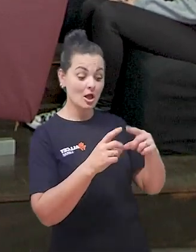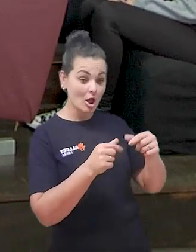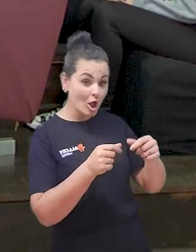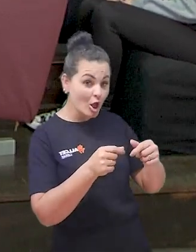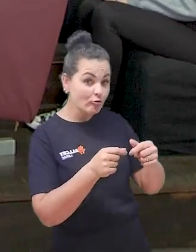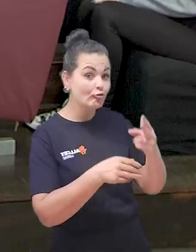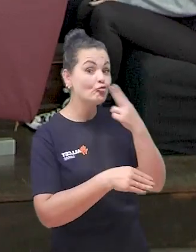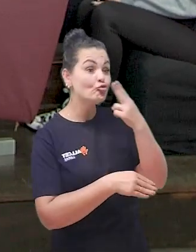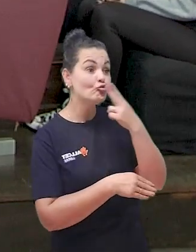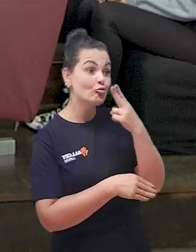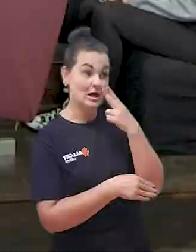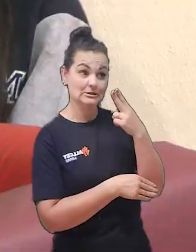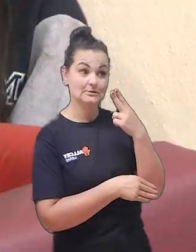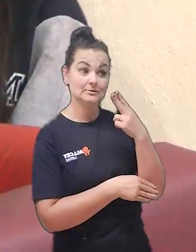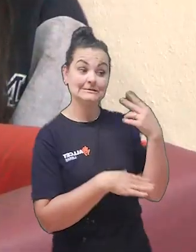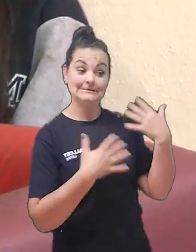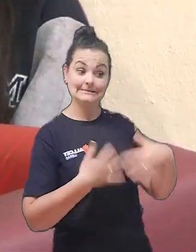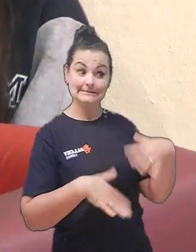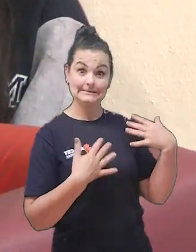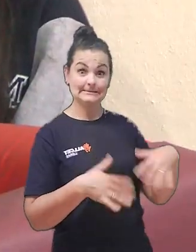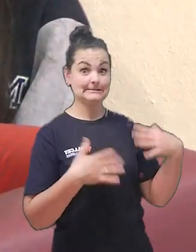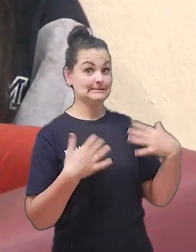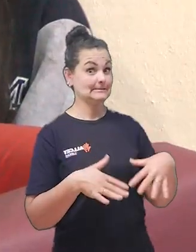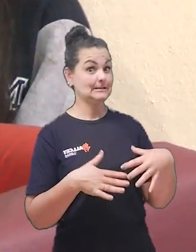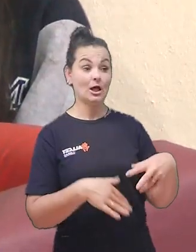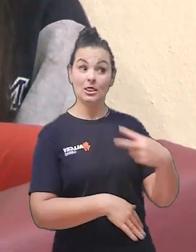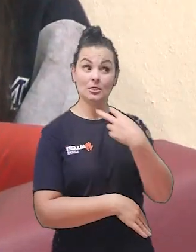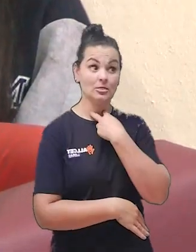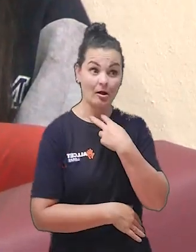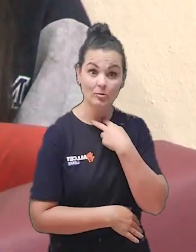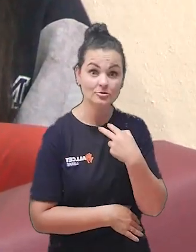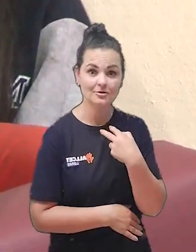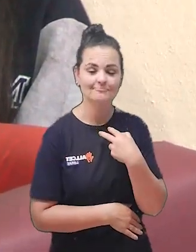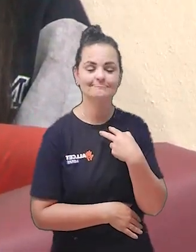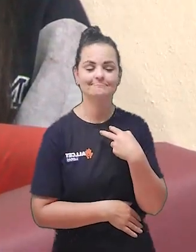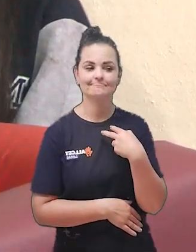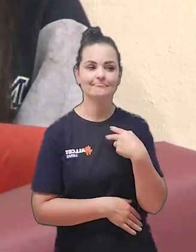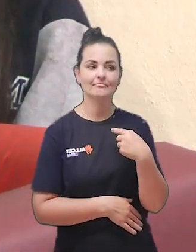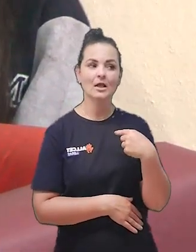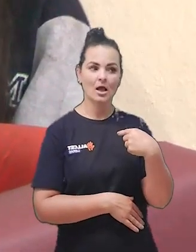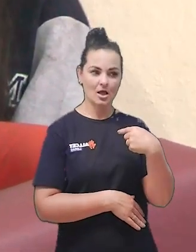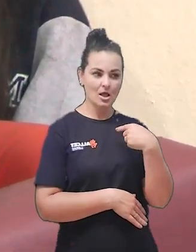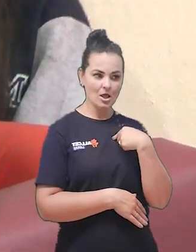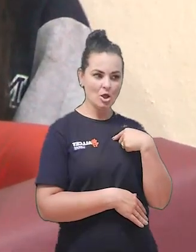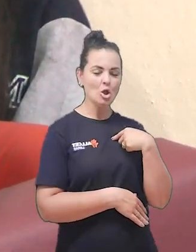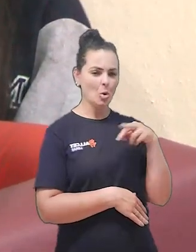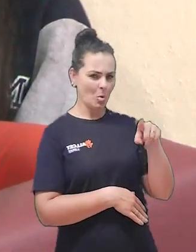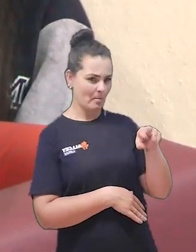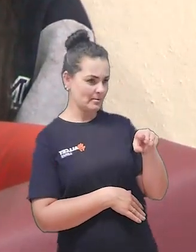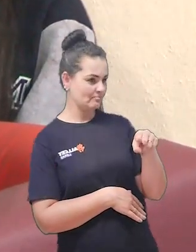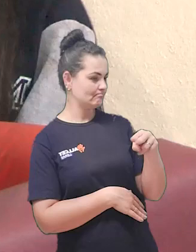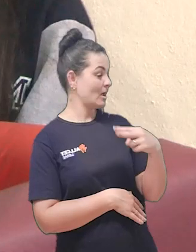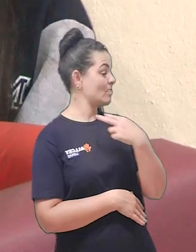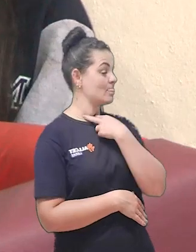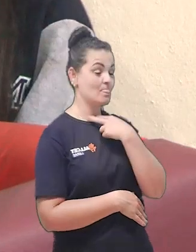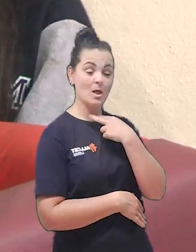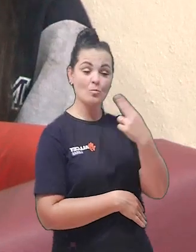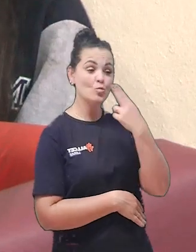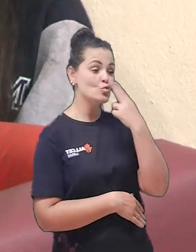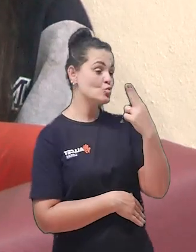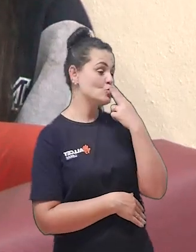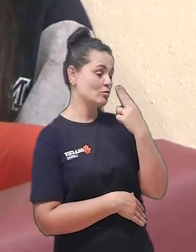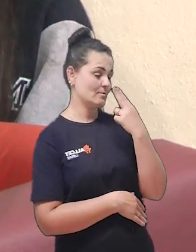na frente dele, né? Aí. Então, dos meus irmãos, ninguém mais fumou. Ninguém nunca fumou, né? Mas